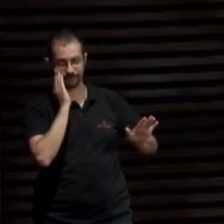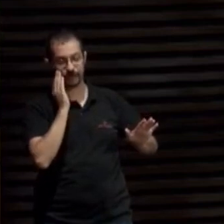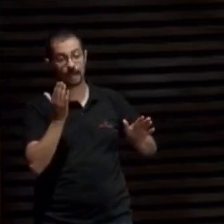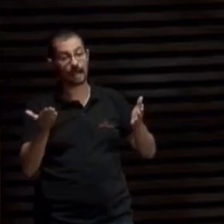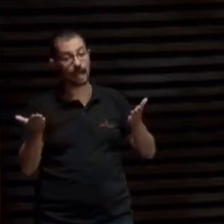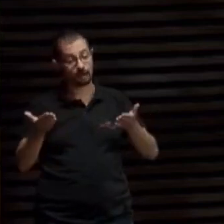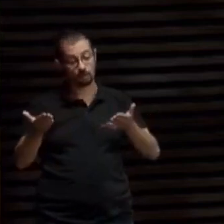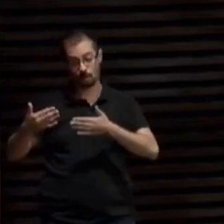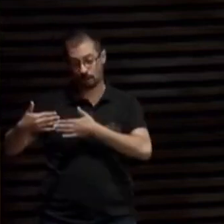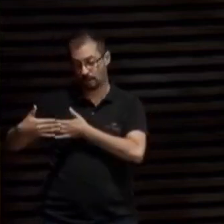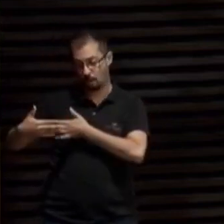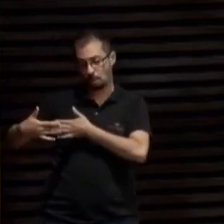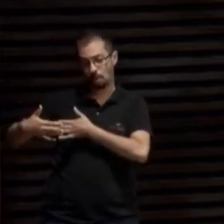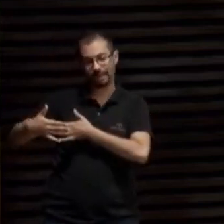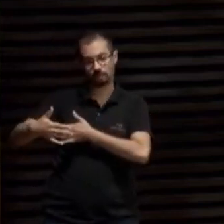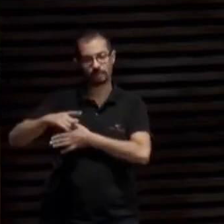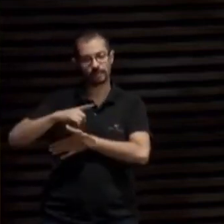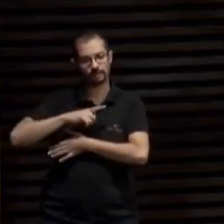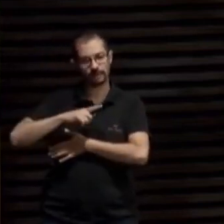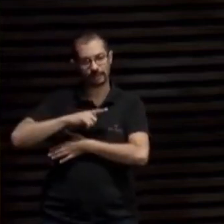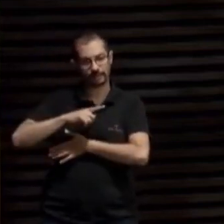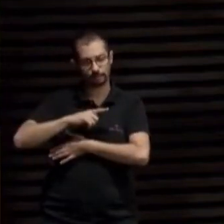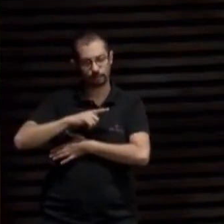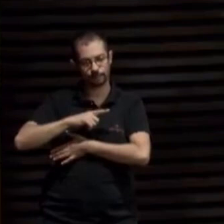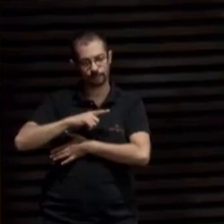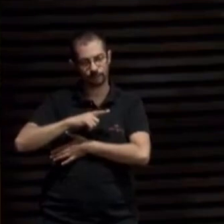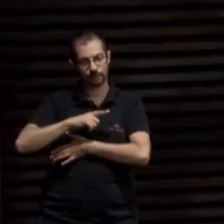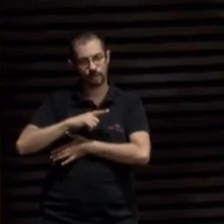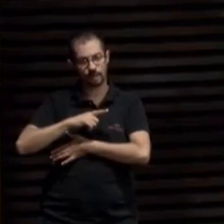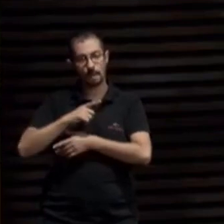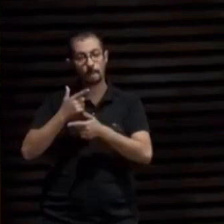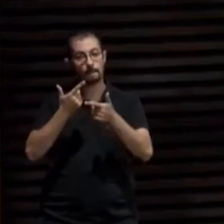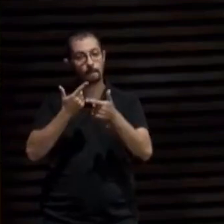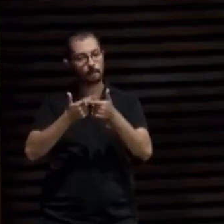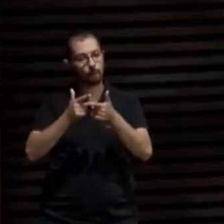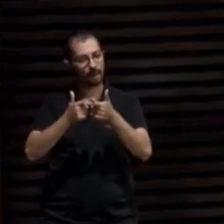muita turbulência no processo mundial.